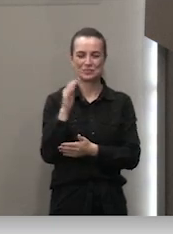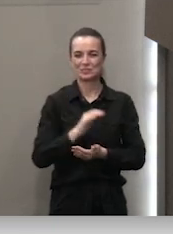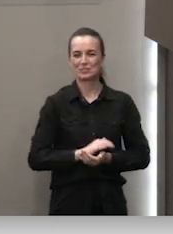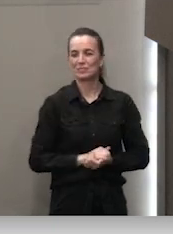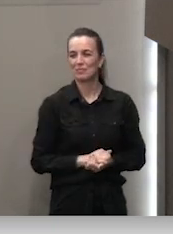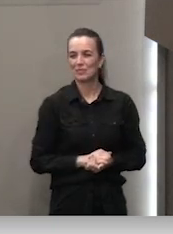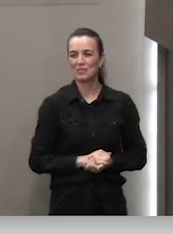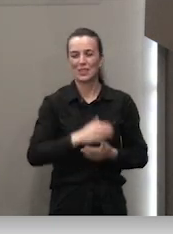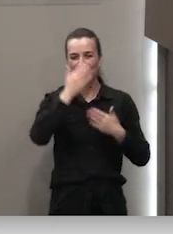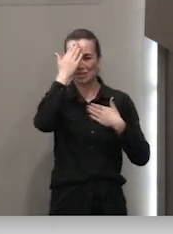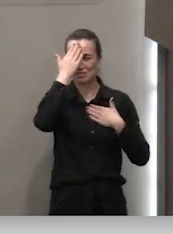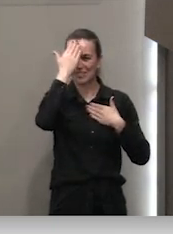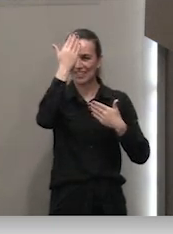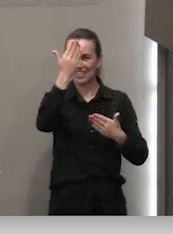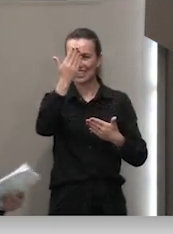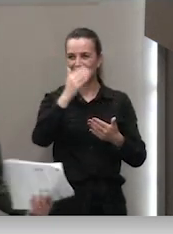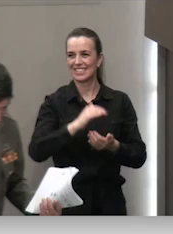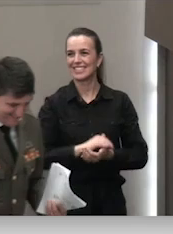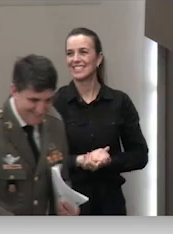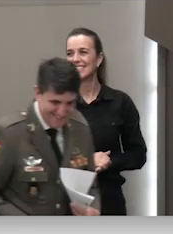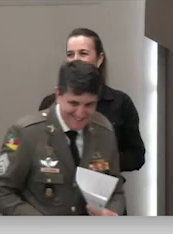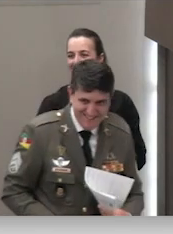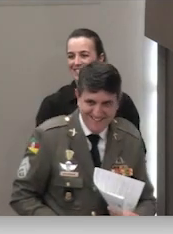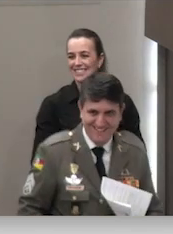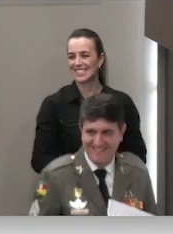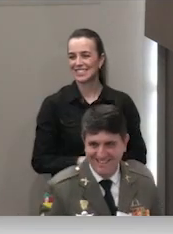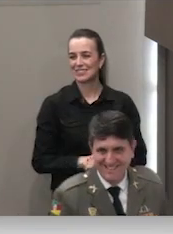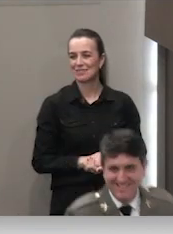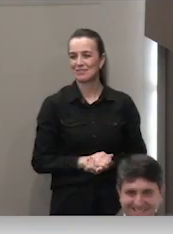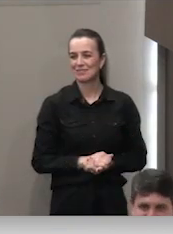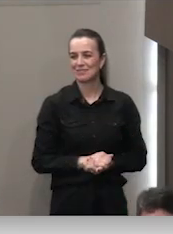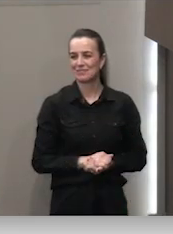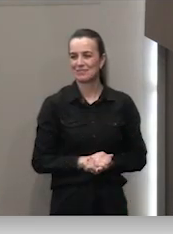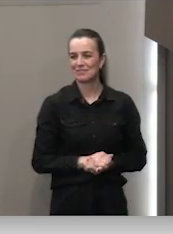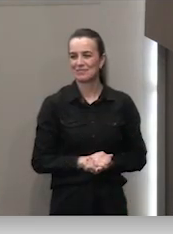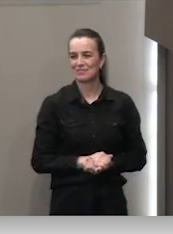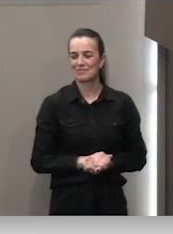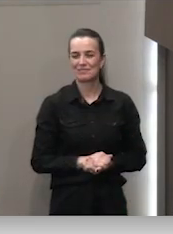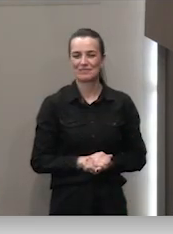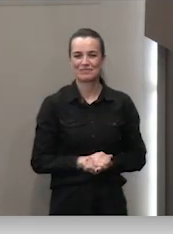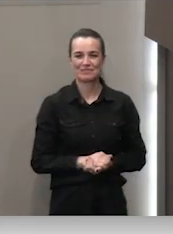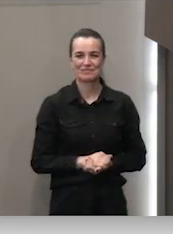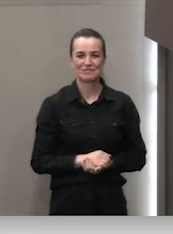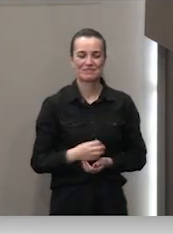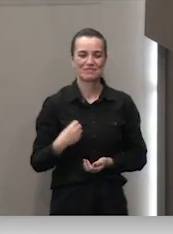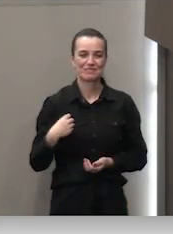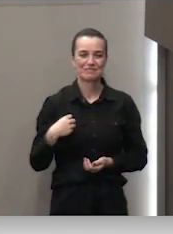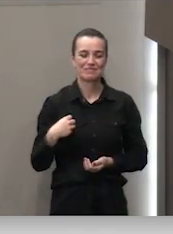Muito obrigado. Muito obrigado.